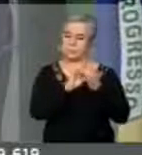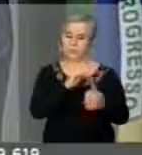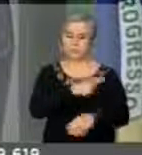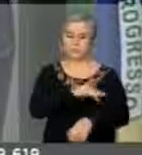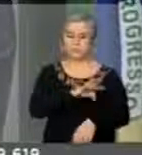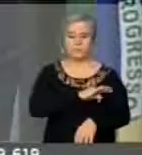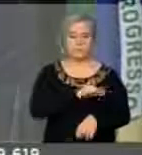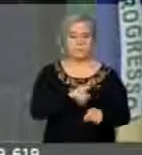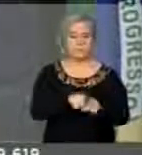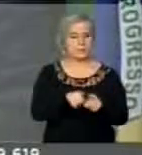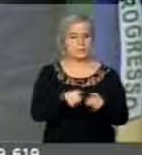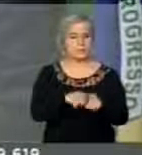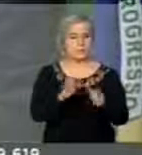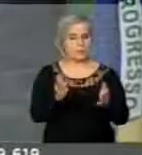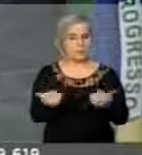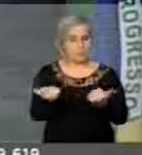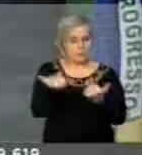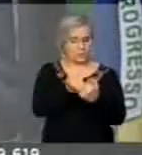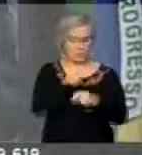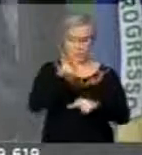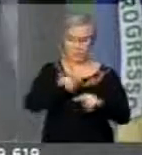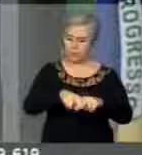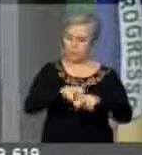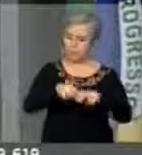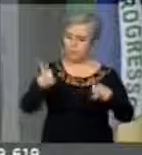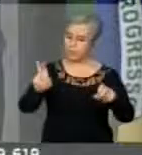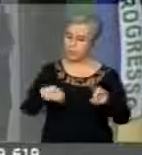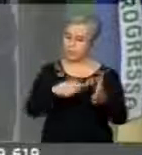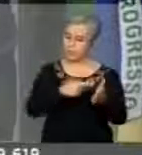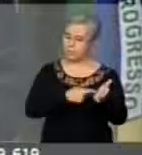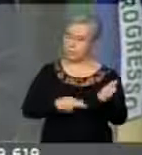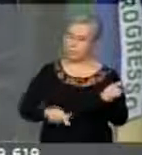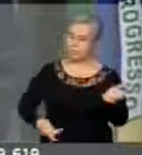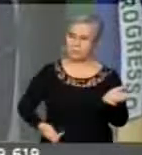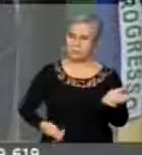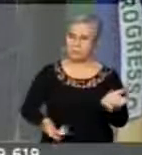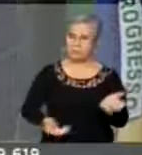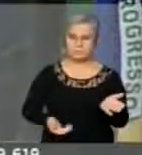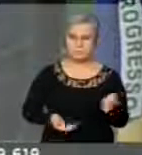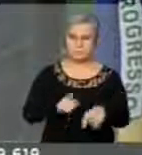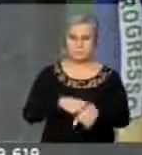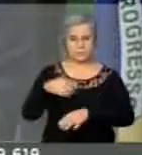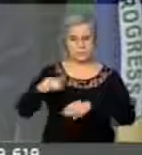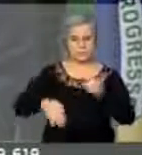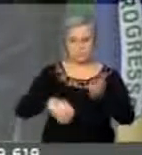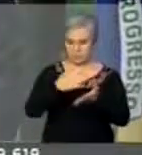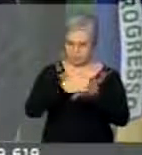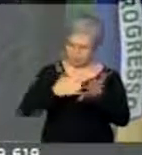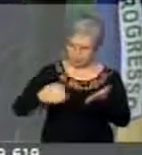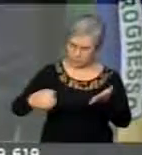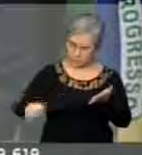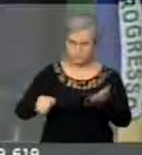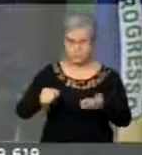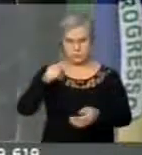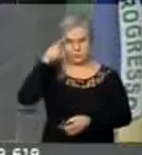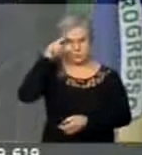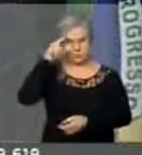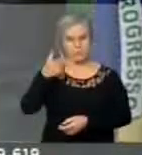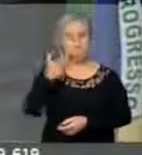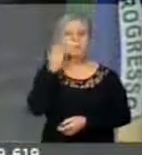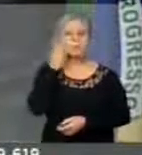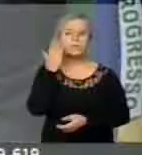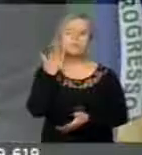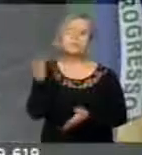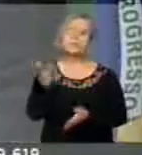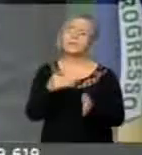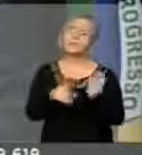dele, o PMDB, ocupou a cadeira quando foi afastado pela justiça, né, o Eduardo Cunha. Eu queria saber agora